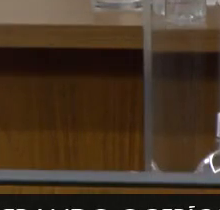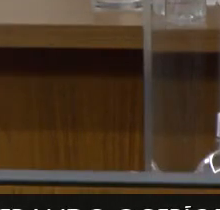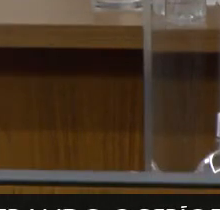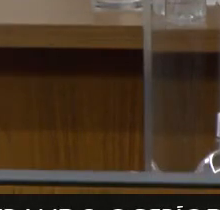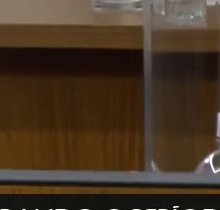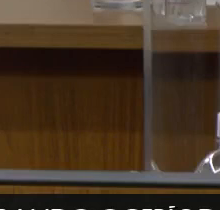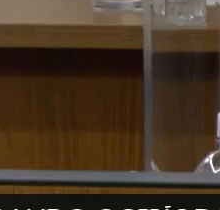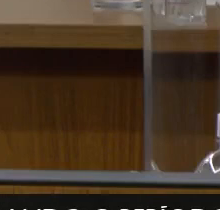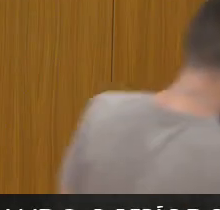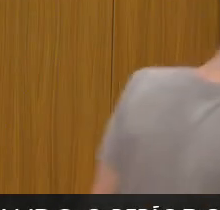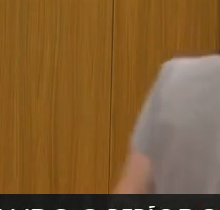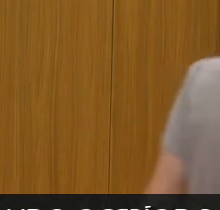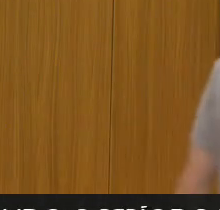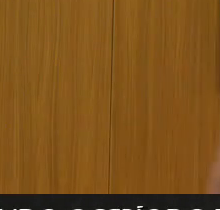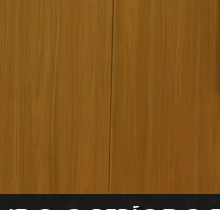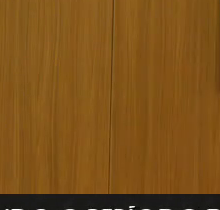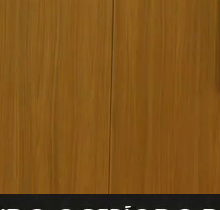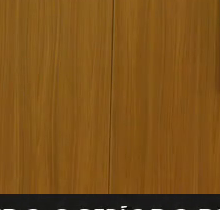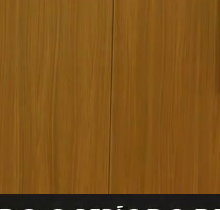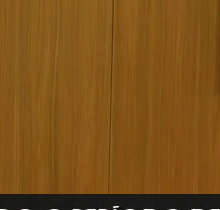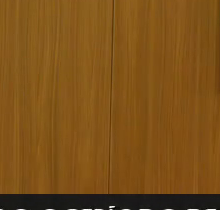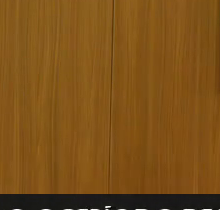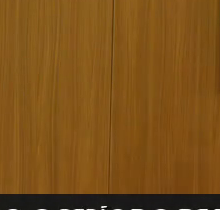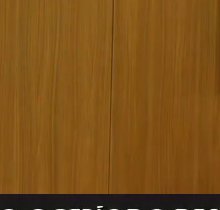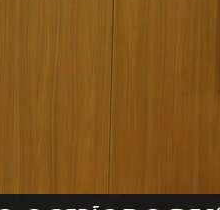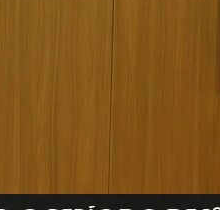do tá desligado e a secretária